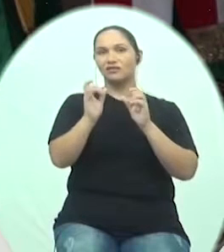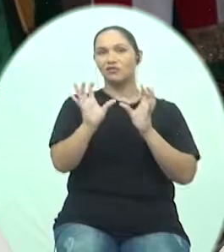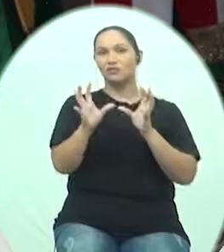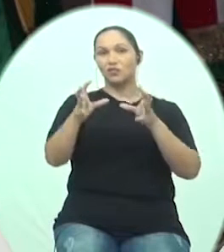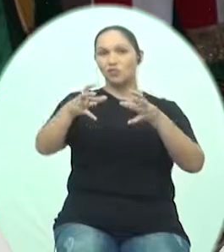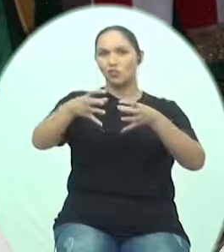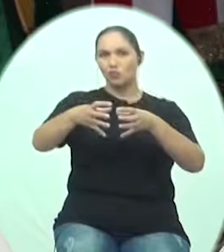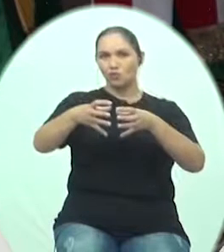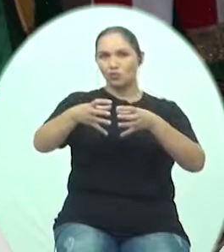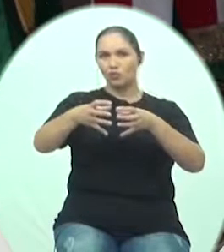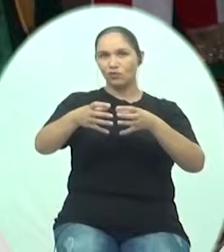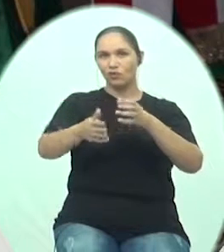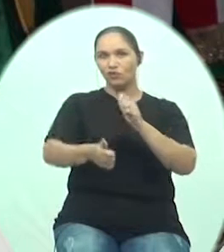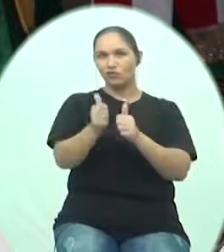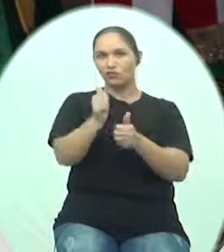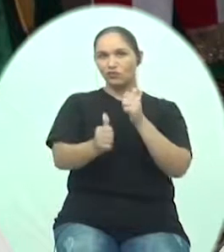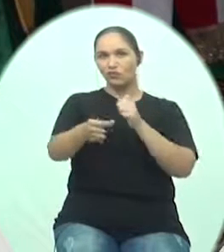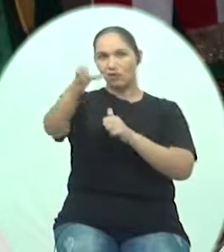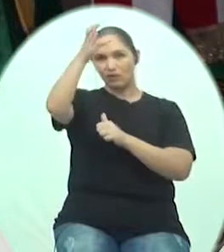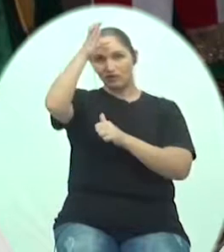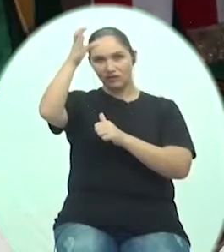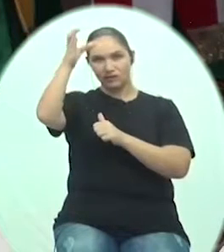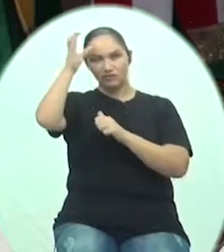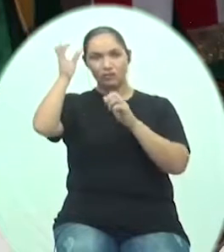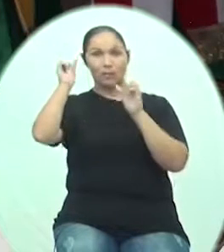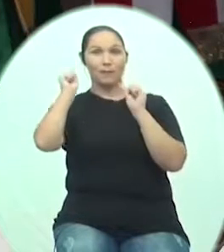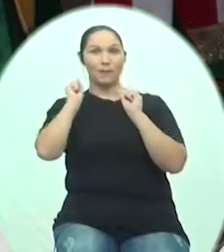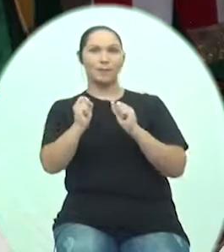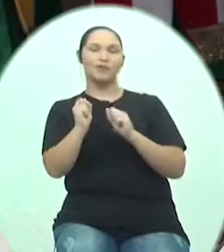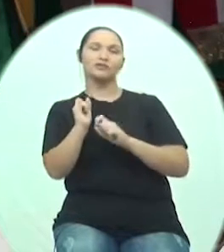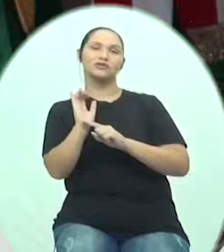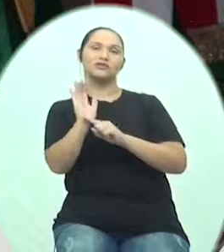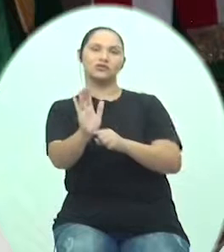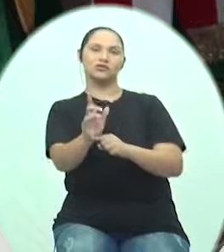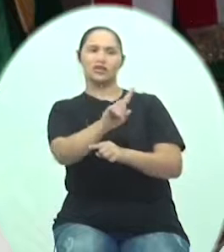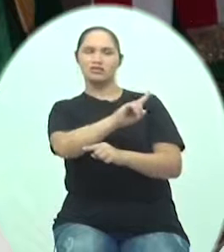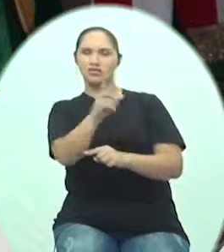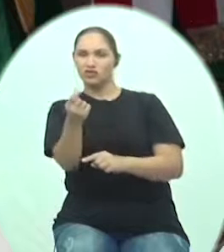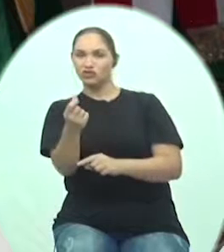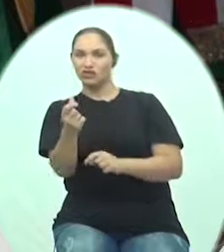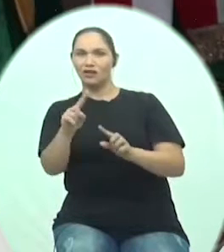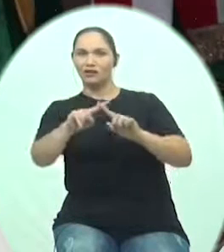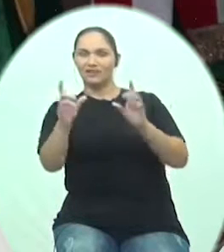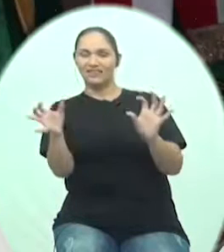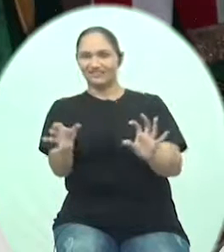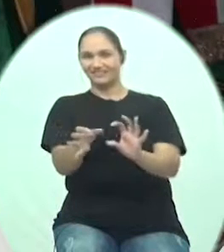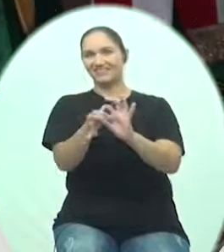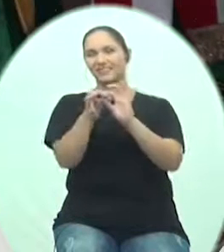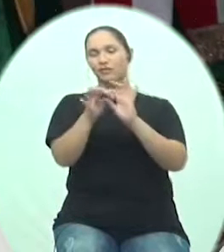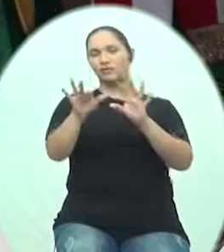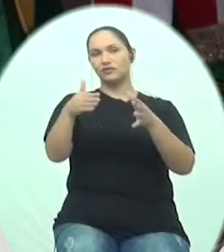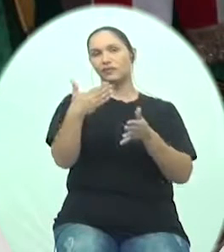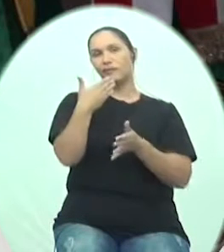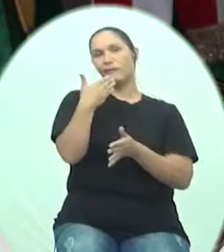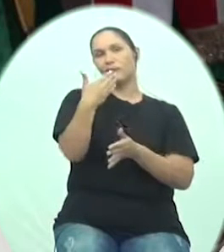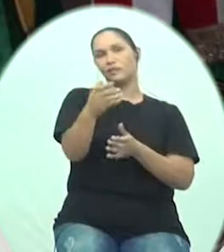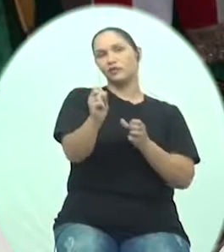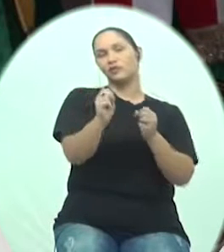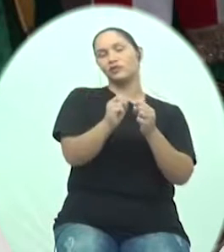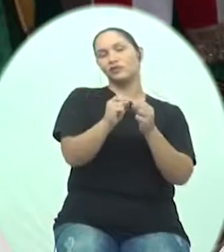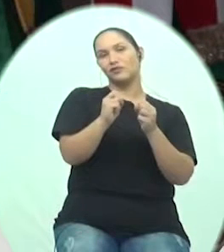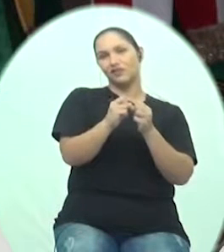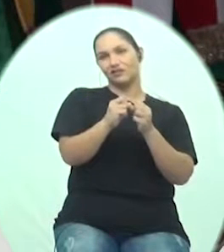não o dinheiro a união esta capacidade este poder então fica aqui o meu pedido também a rede